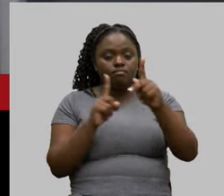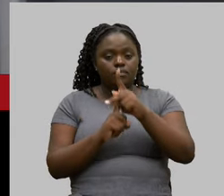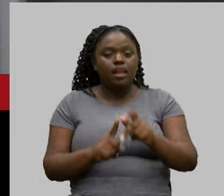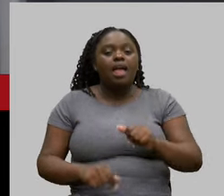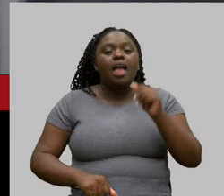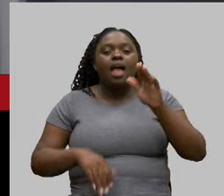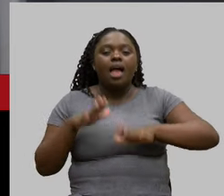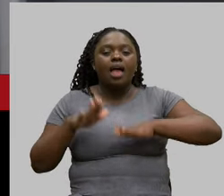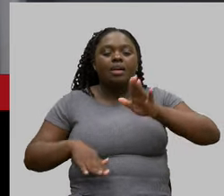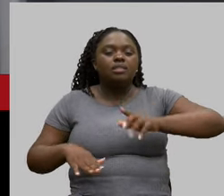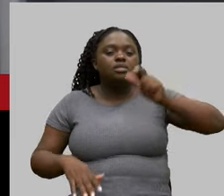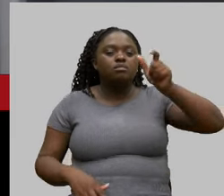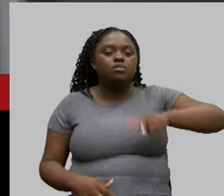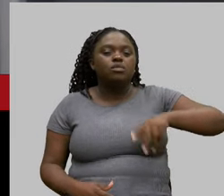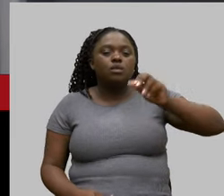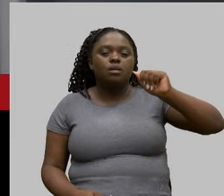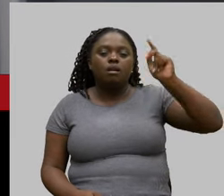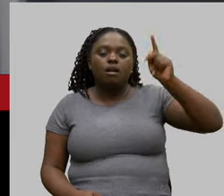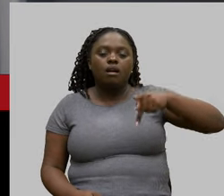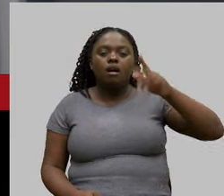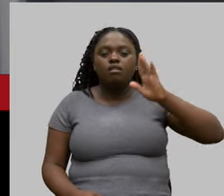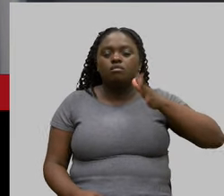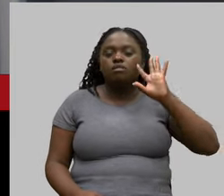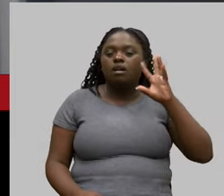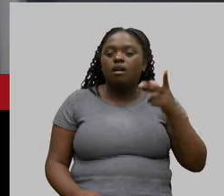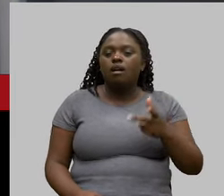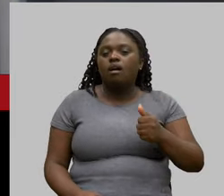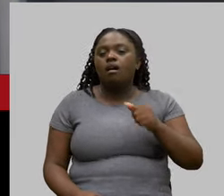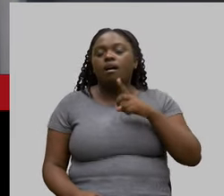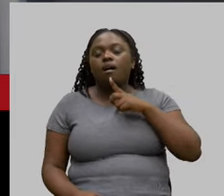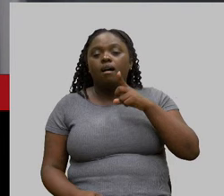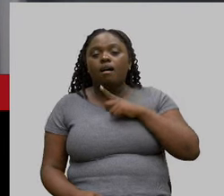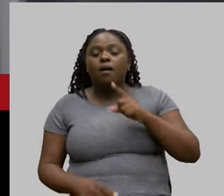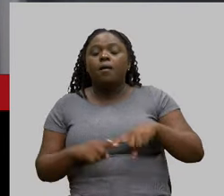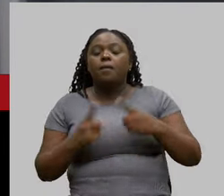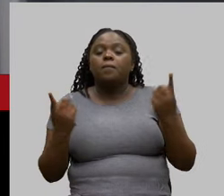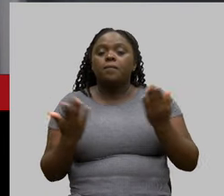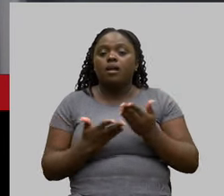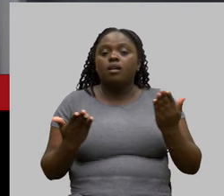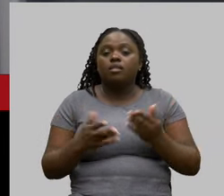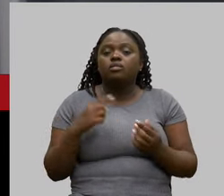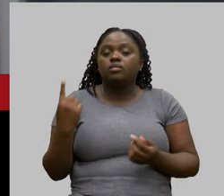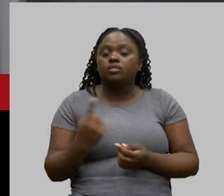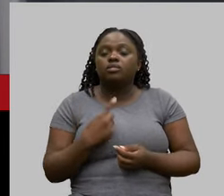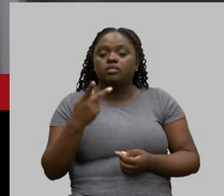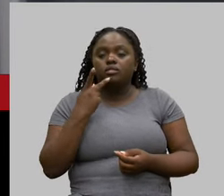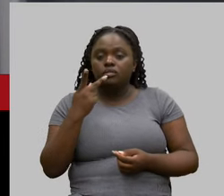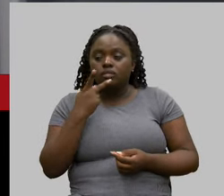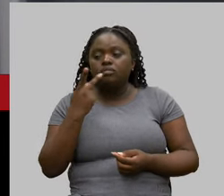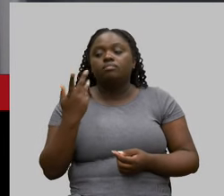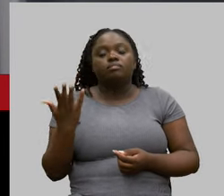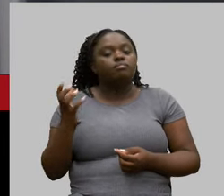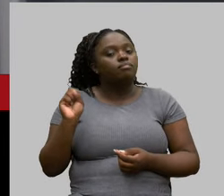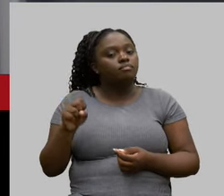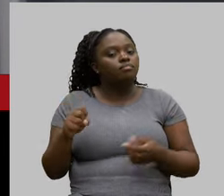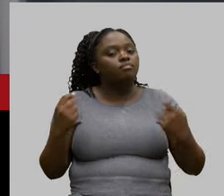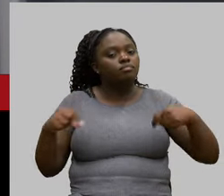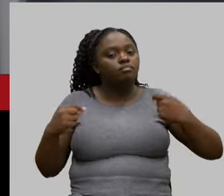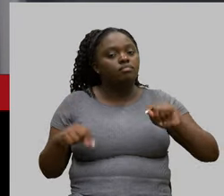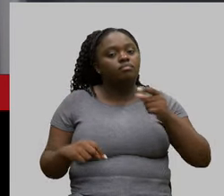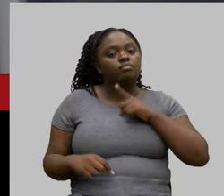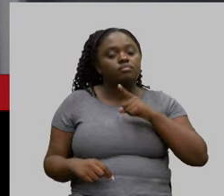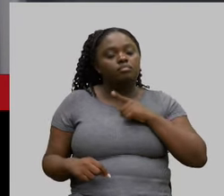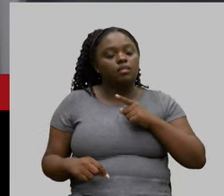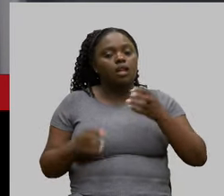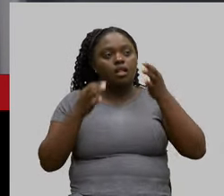aqueles que estão aposentados às vezes acham que já não tem risco mas hoje vamos falar aqui e estamos sempre com risco sim temos que temos que est em constante